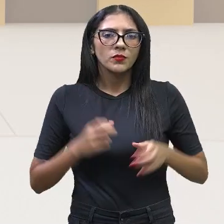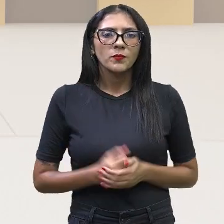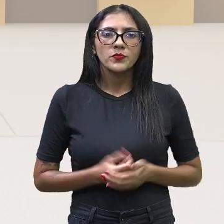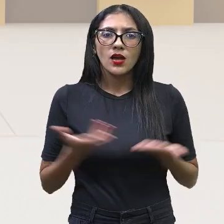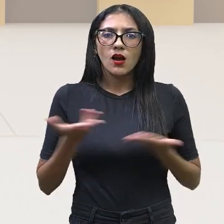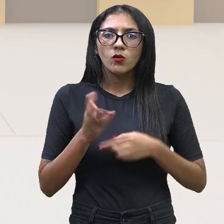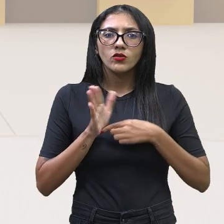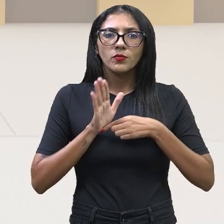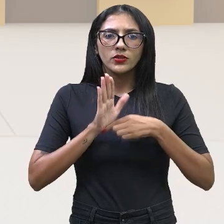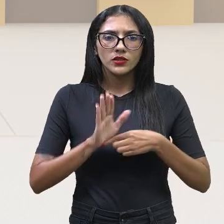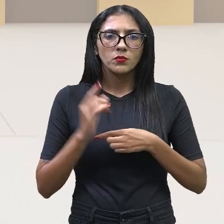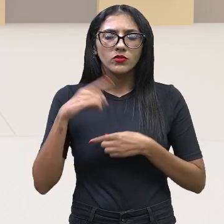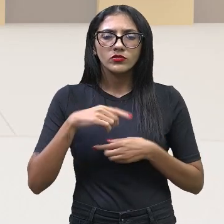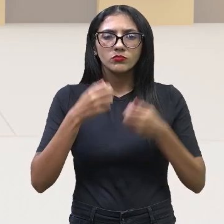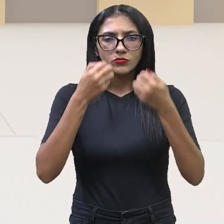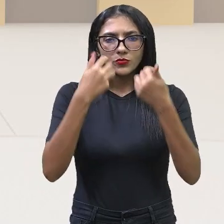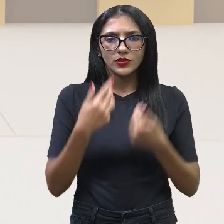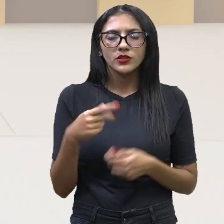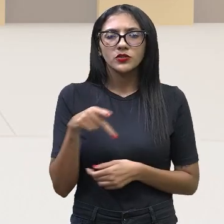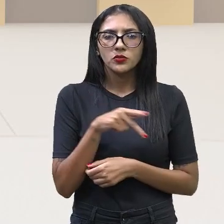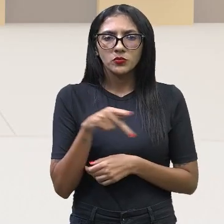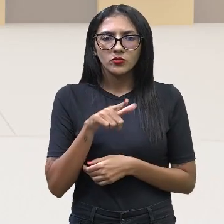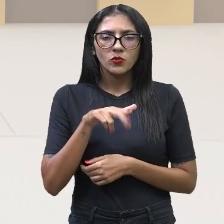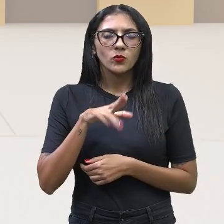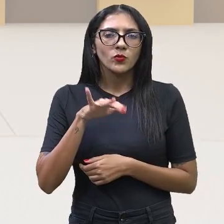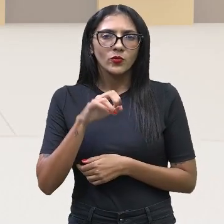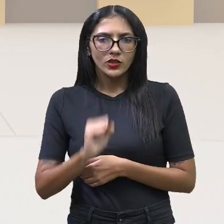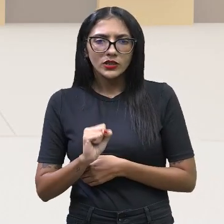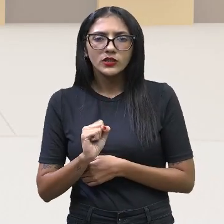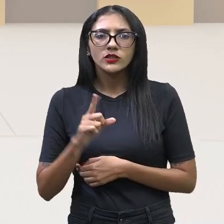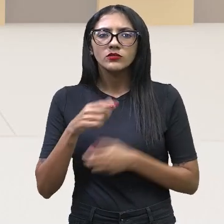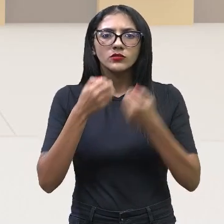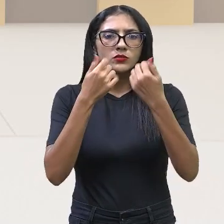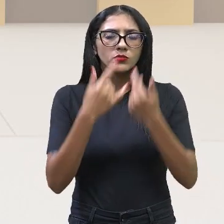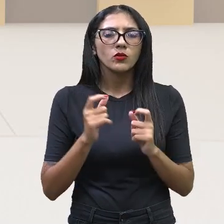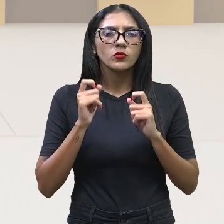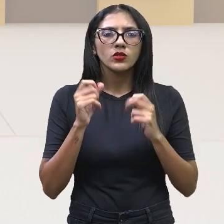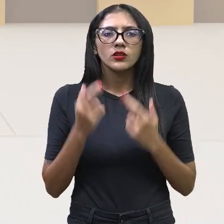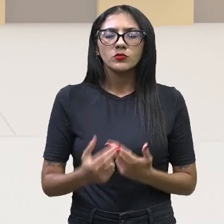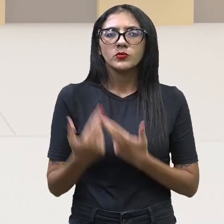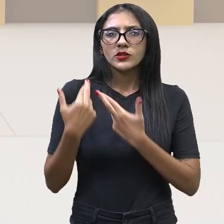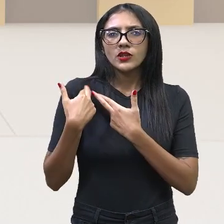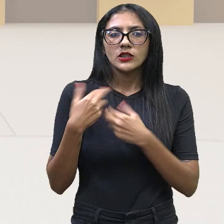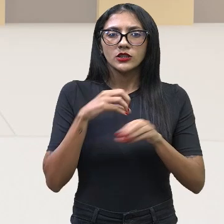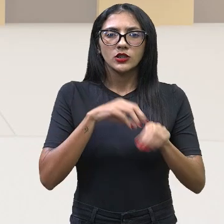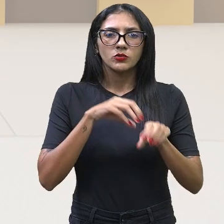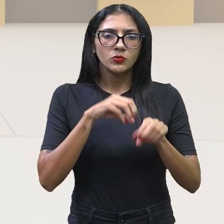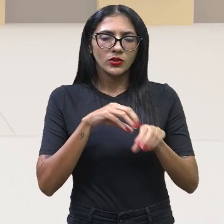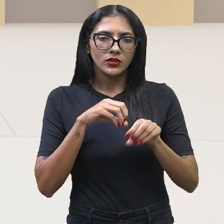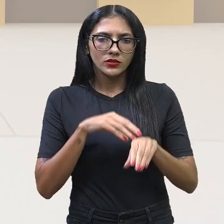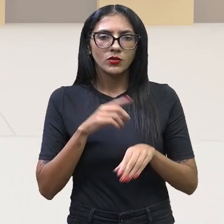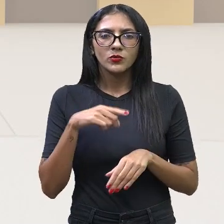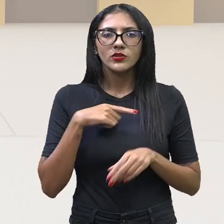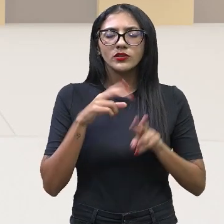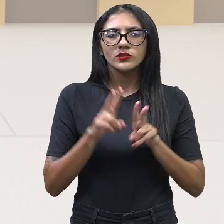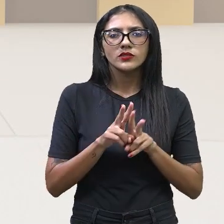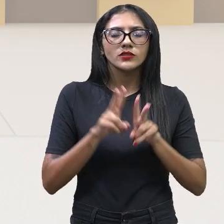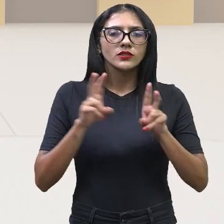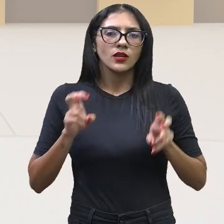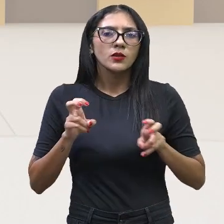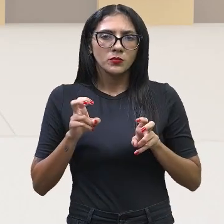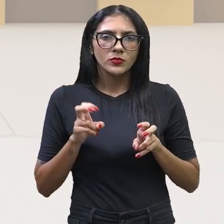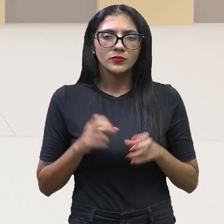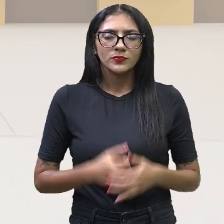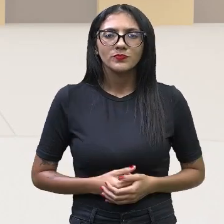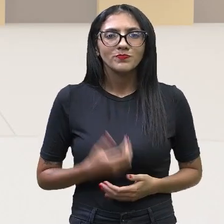para vocês a fala do professor Luiz sobre o papel da educação, né, no desenrolar